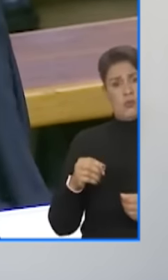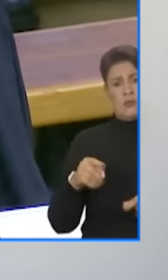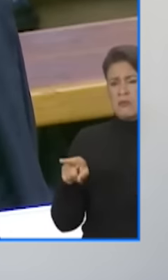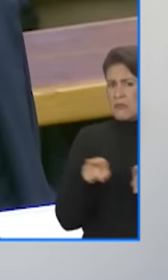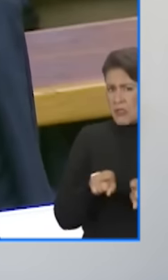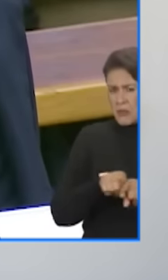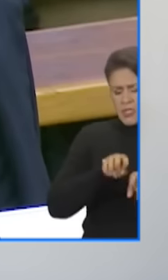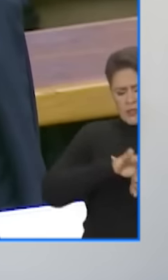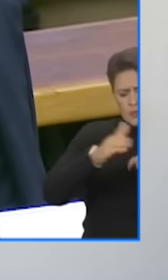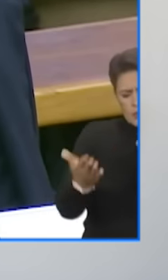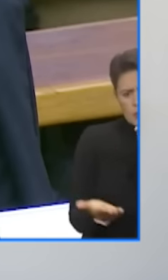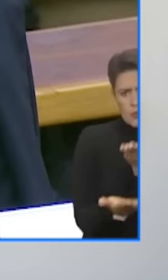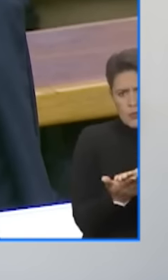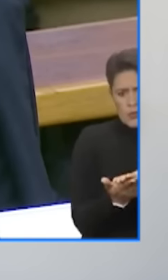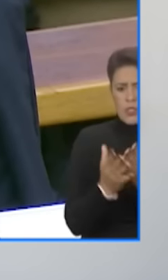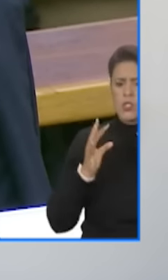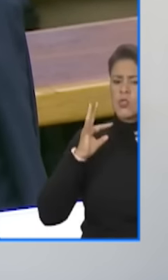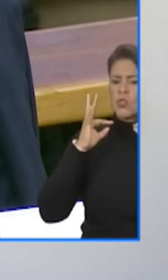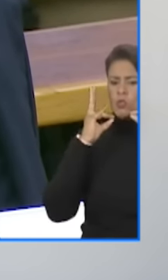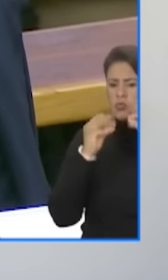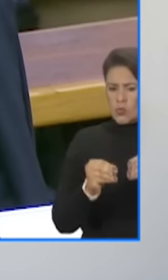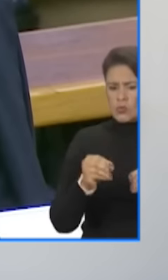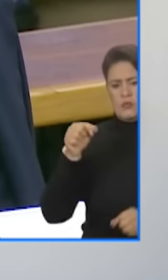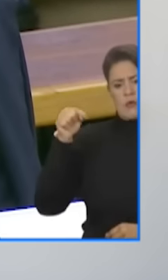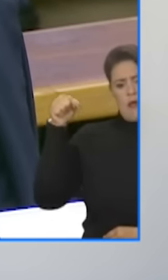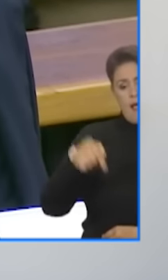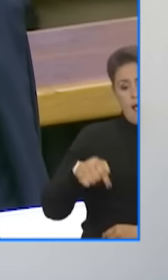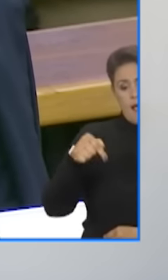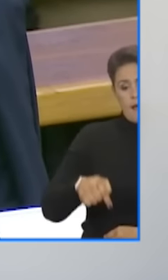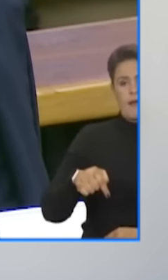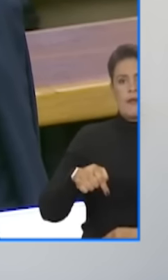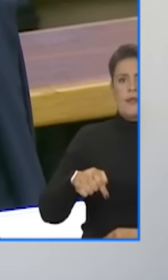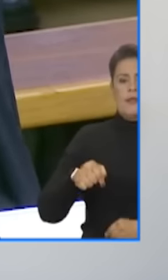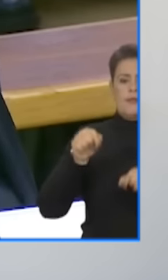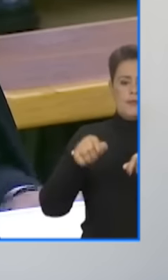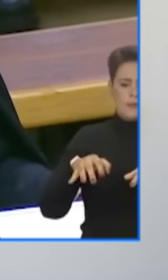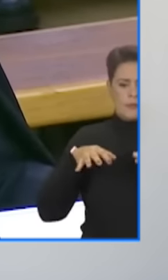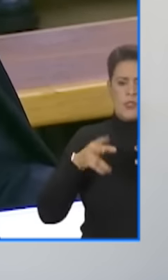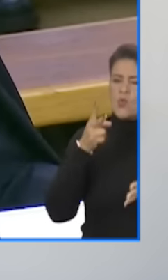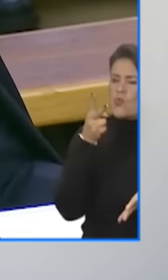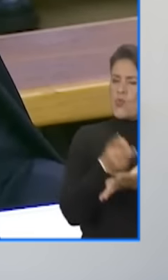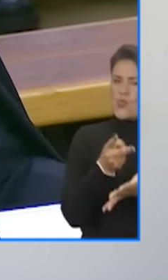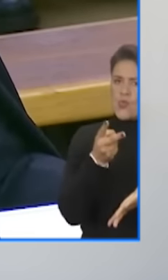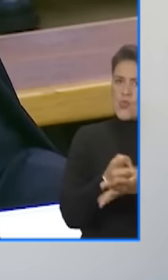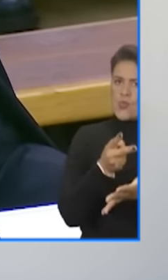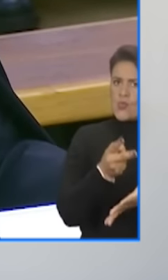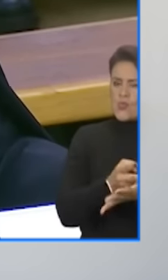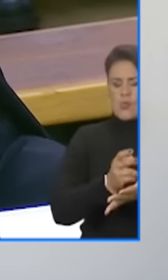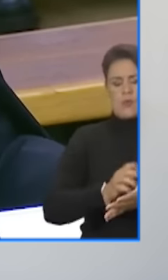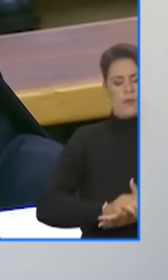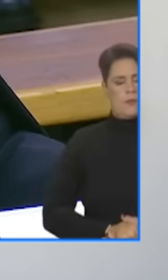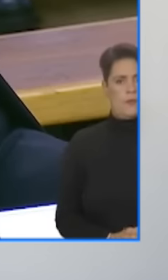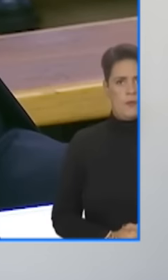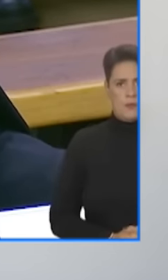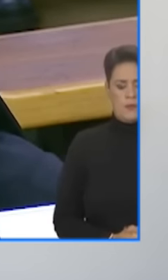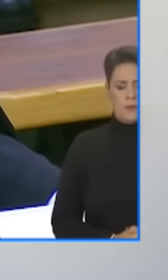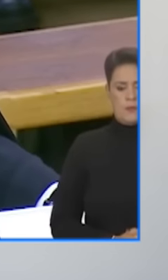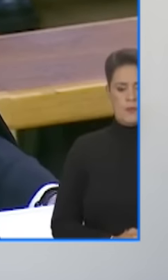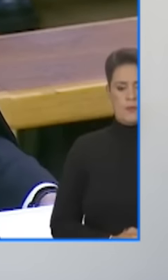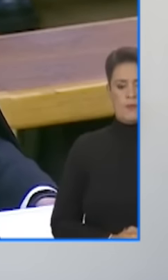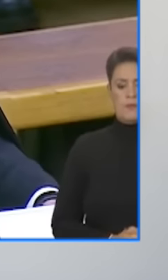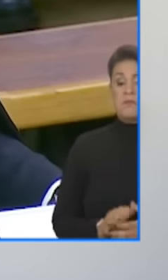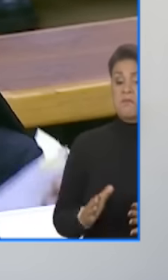esse anúncio dos representantes da oposição ao governo Lula. E aí ela nos trouxe, ela nos contou aqui que